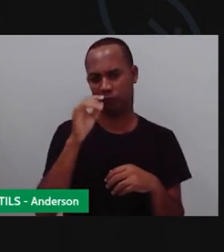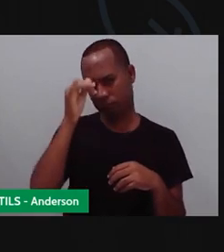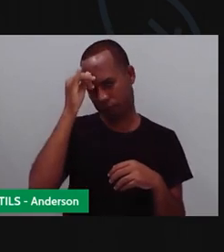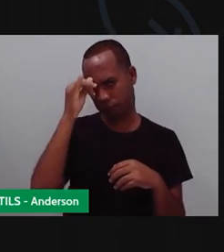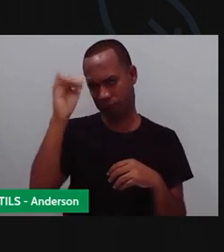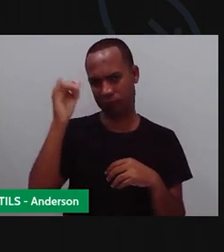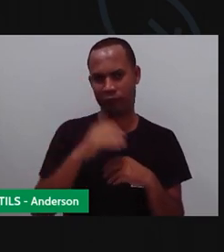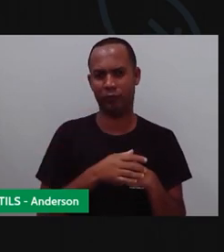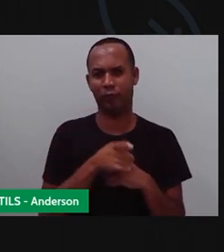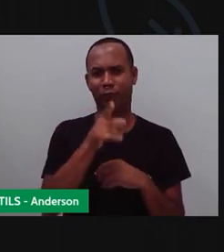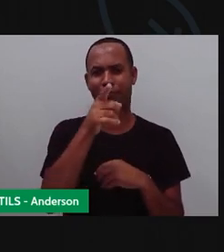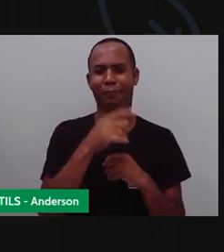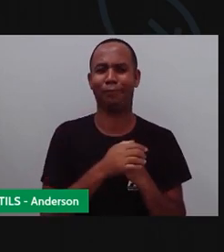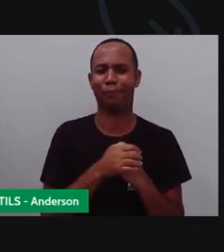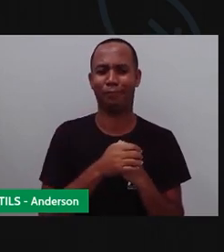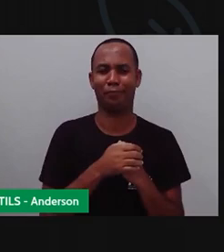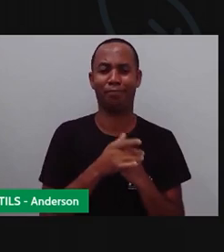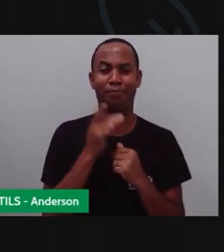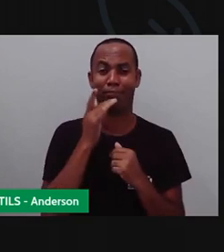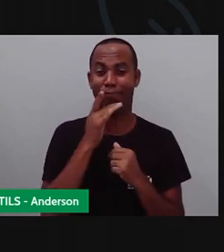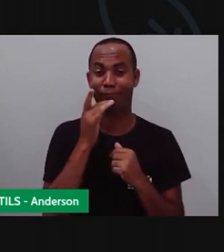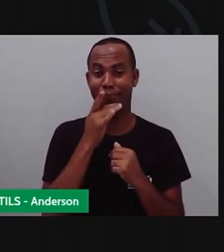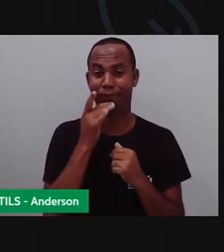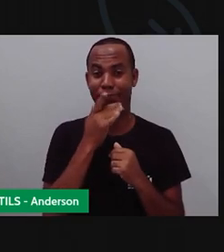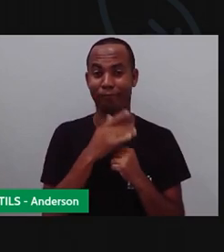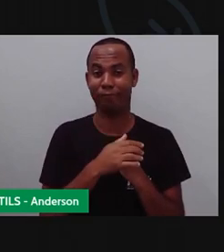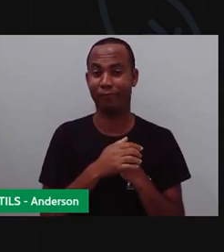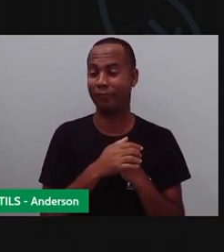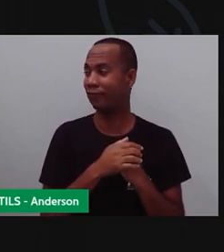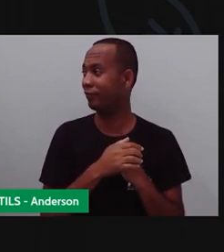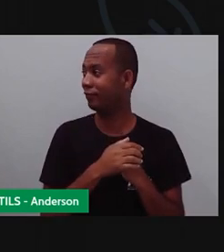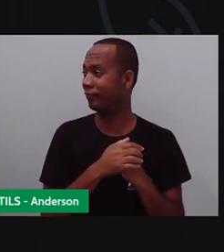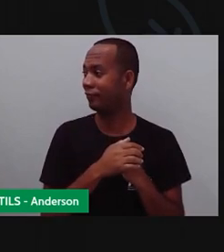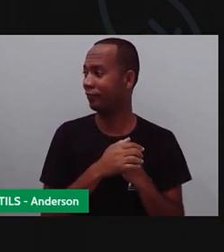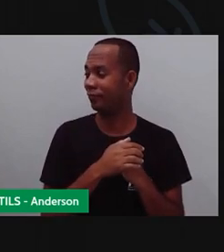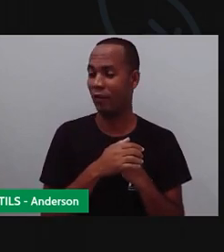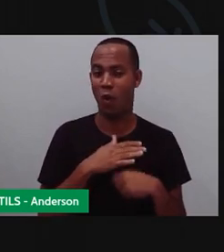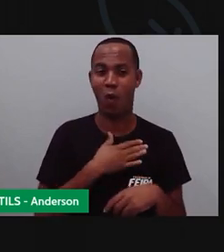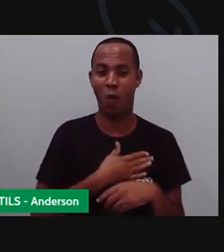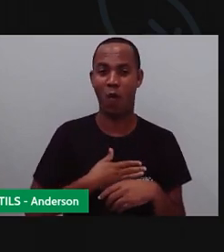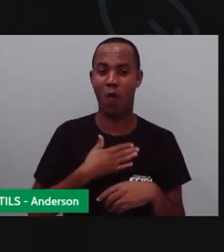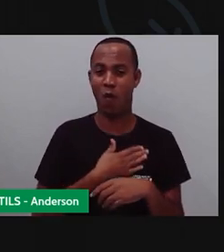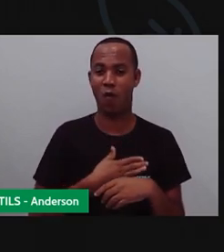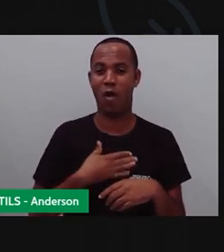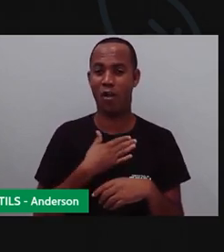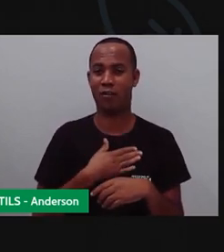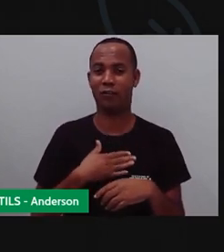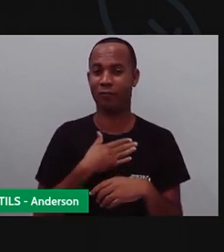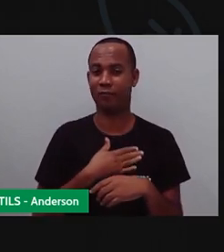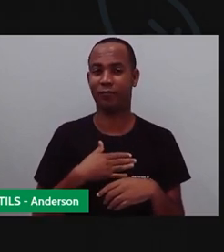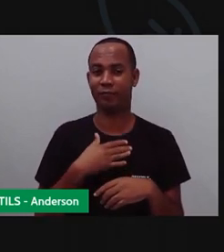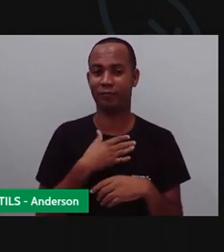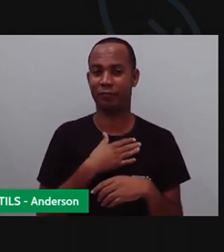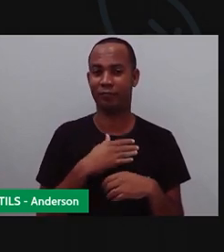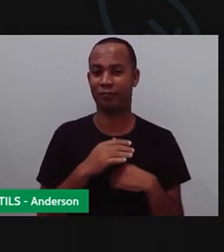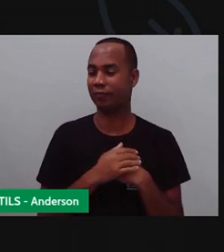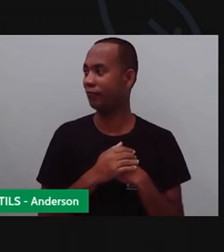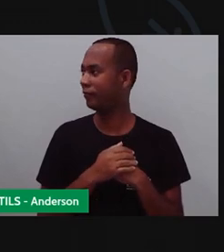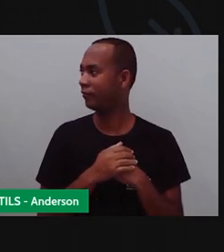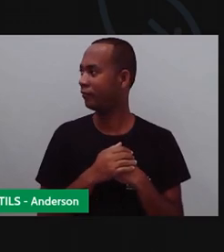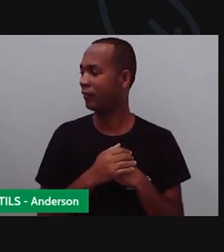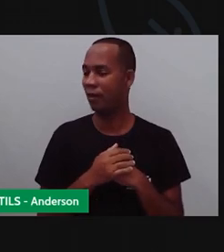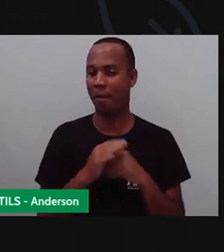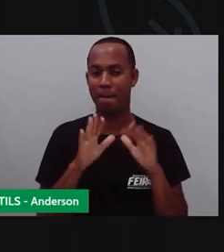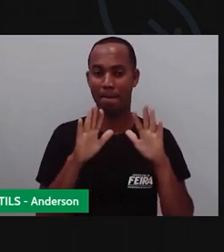Patatá frita Eu sei que vocês gostam dessa bolsinha aqui né mas